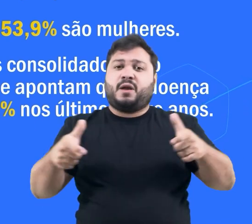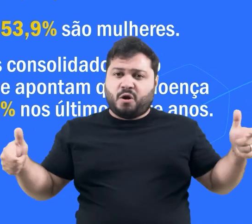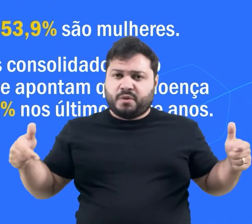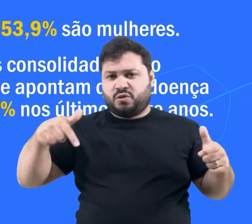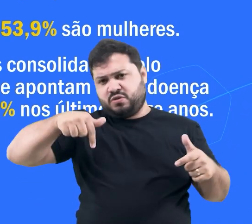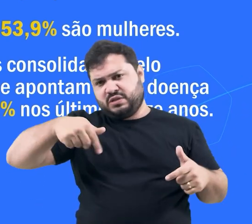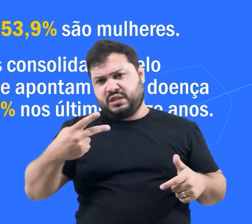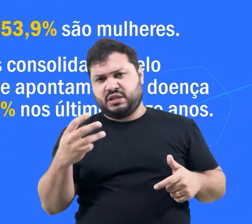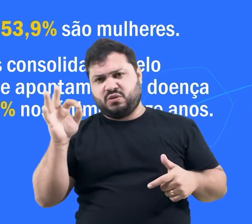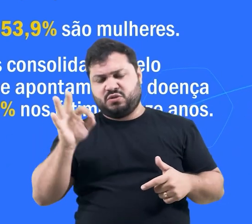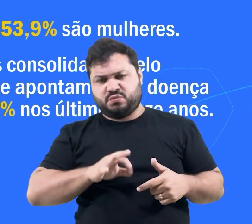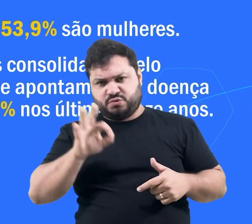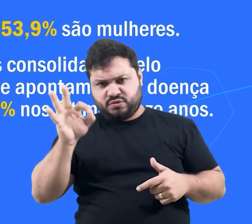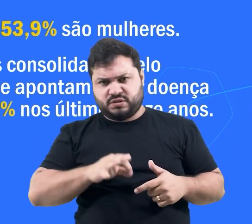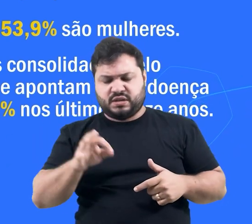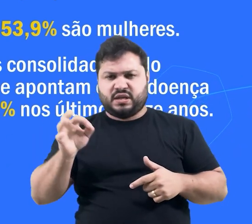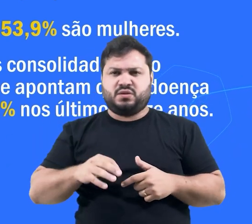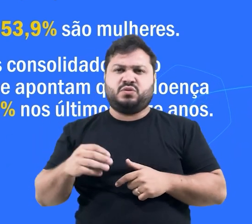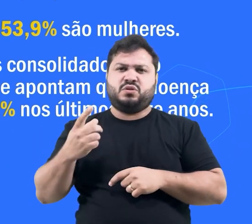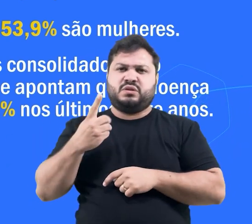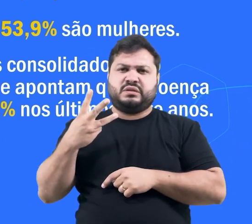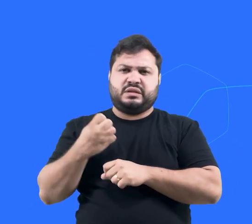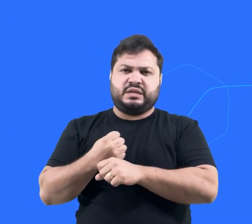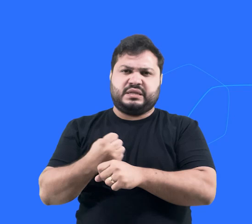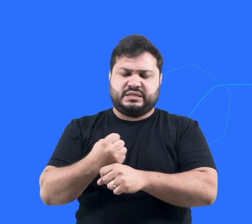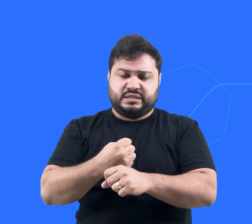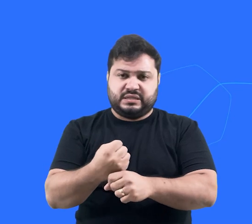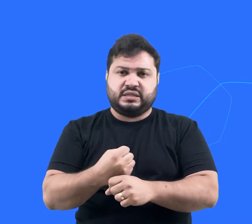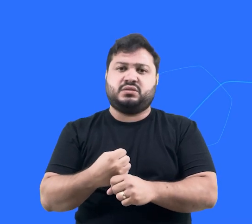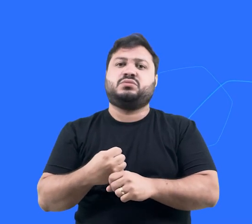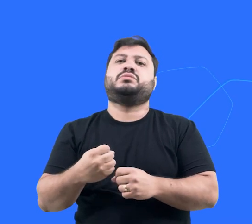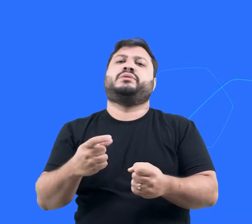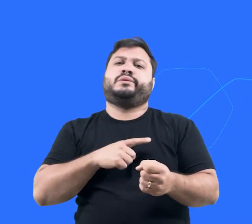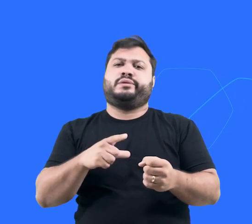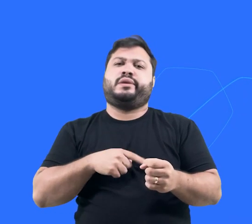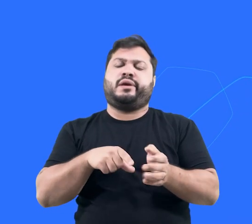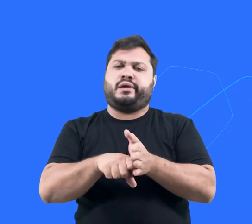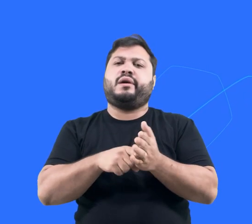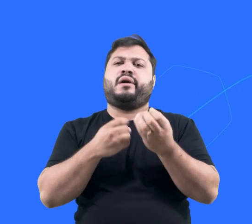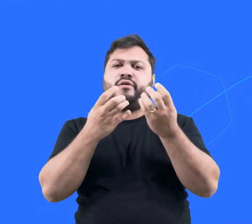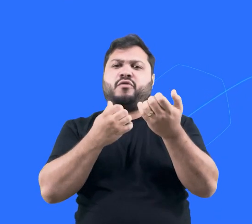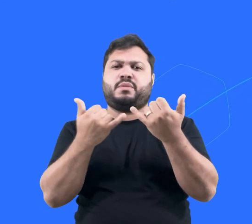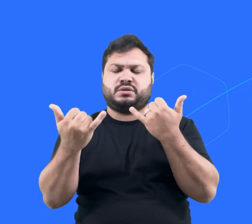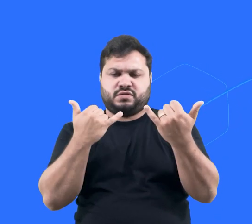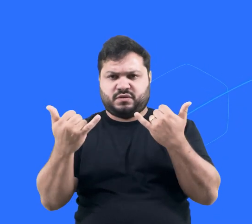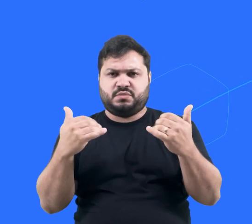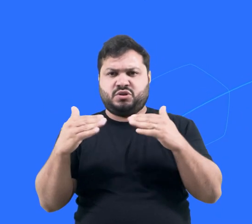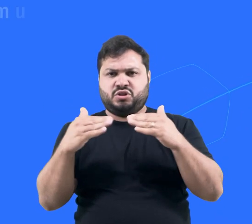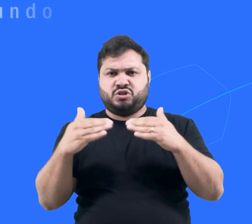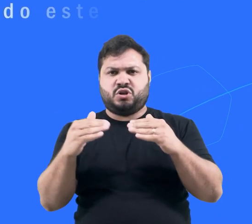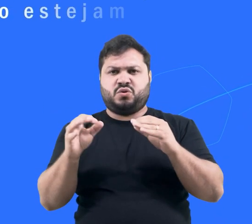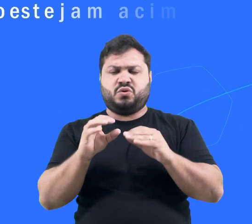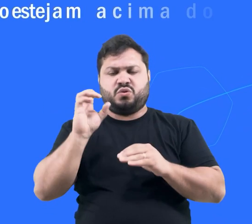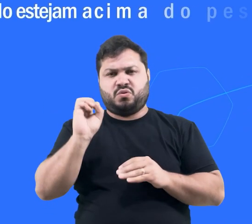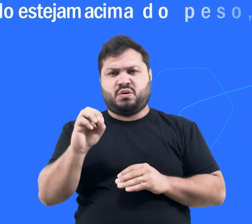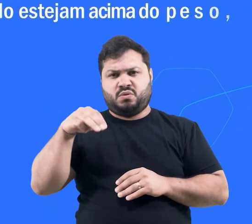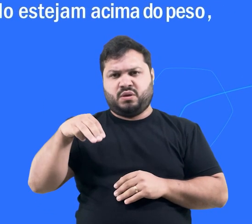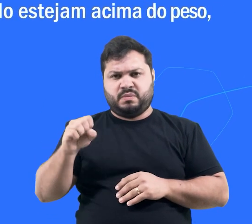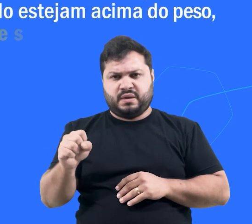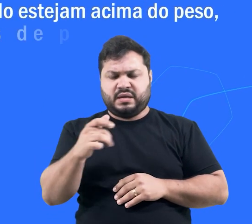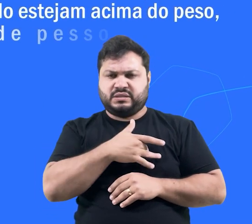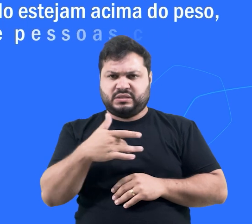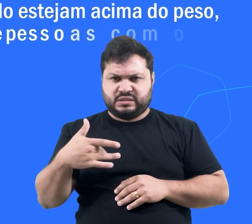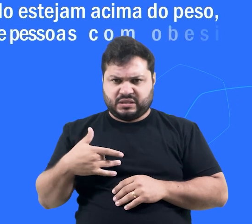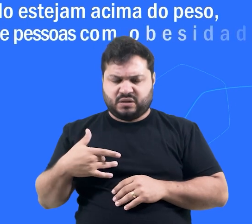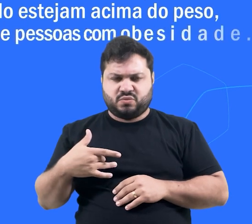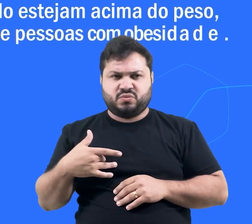aumentou 72% nos últimos 13 anos. Ainda segundo o levantamento, de acordo com a Organização Mundial